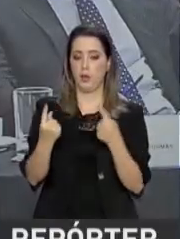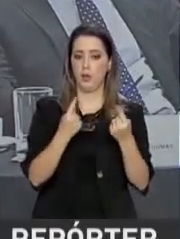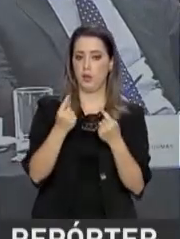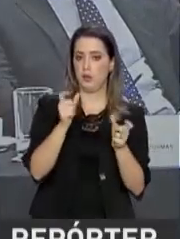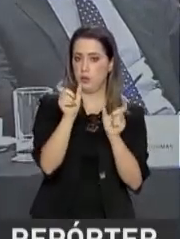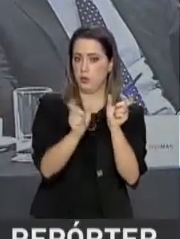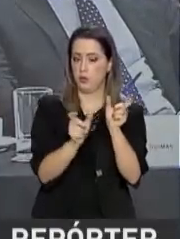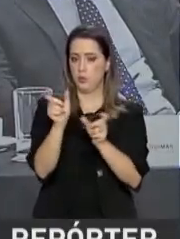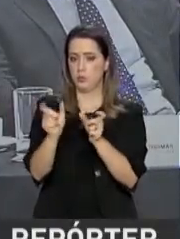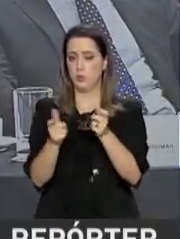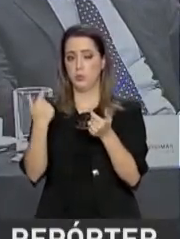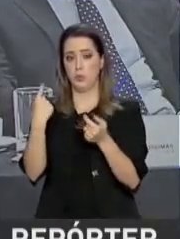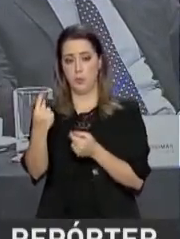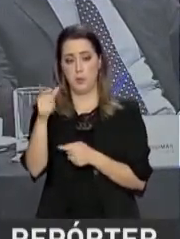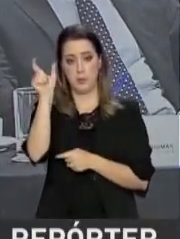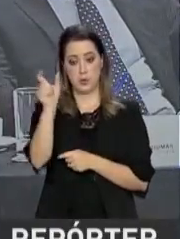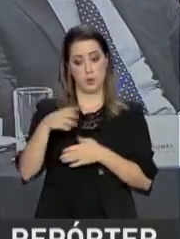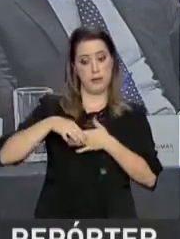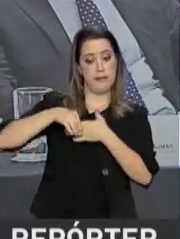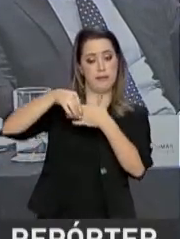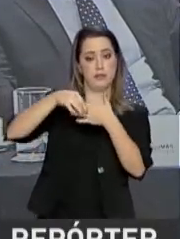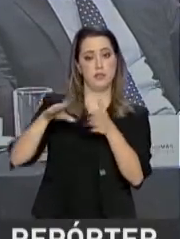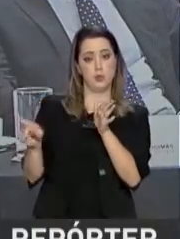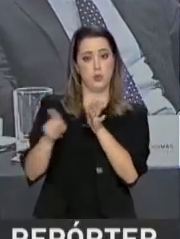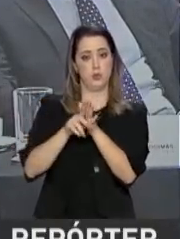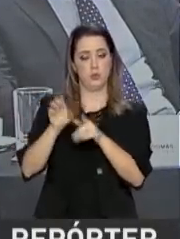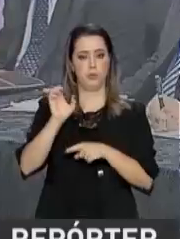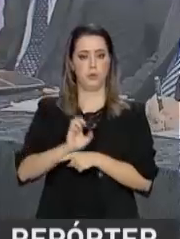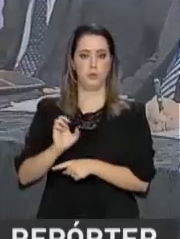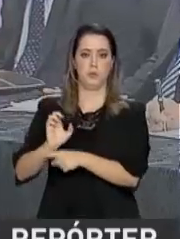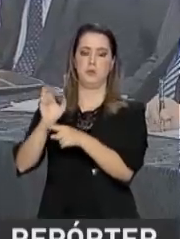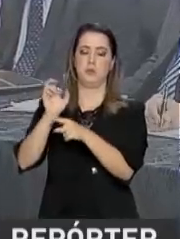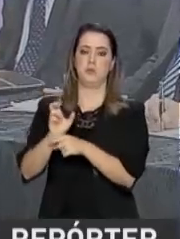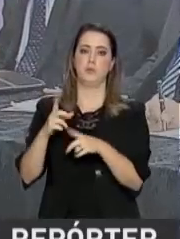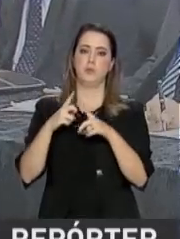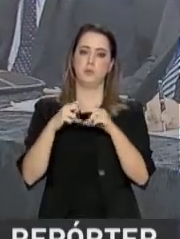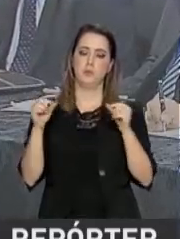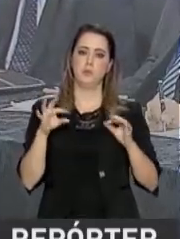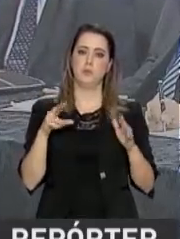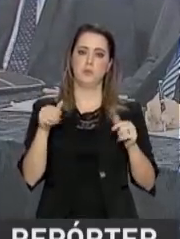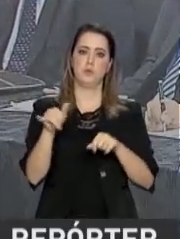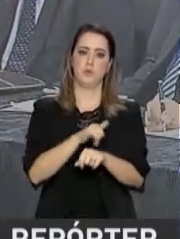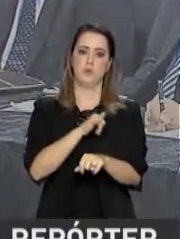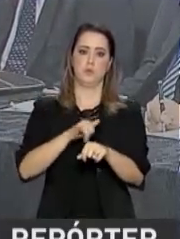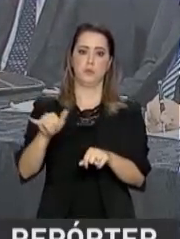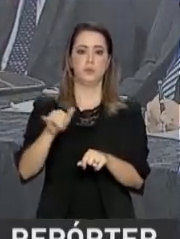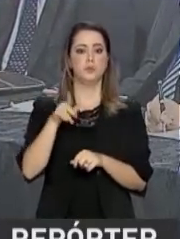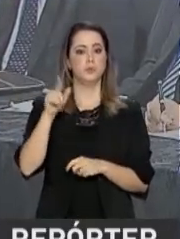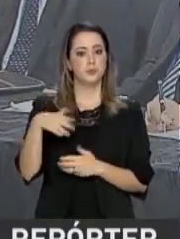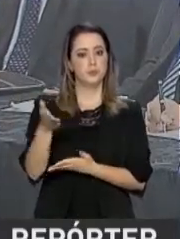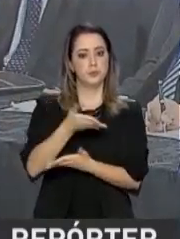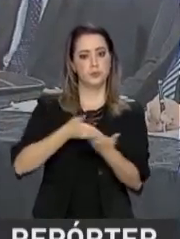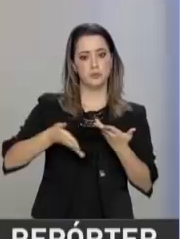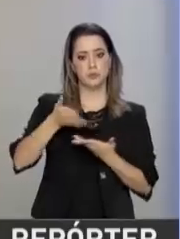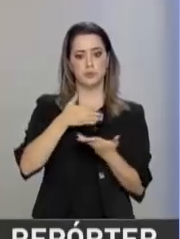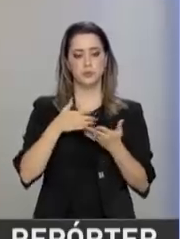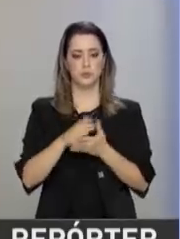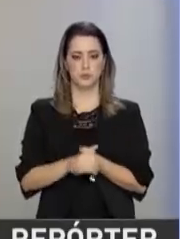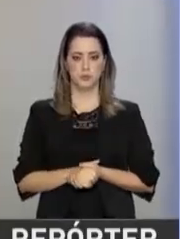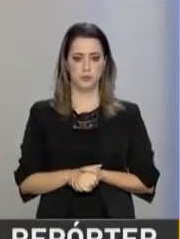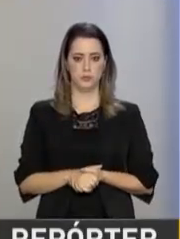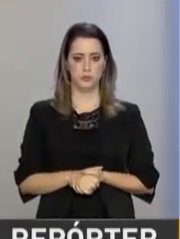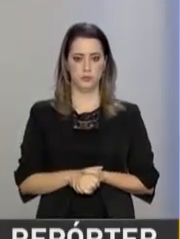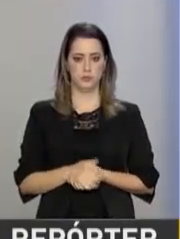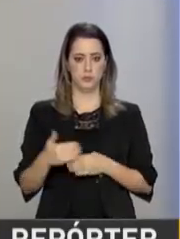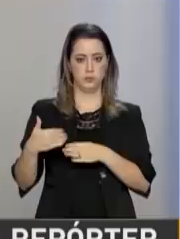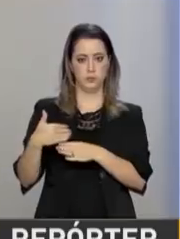representante no centro de comando e controle que fica em brasília e todas as estratégias serão compartilhadas nos estados de